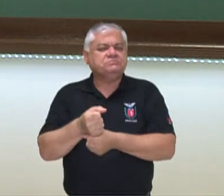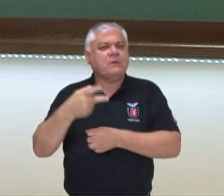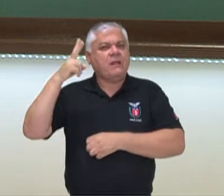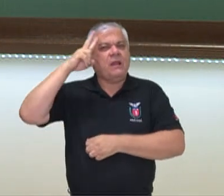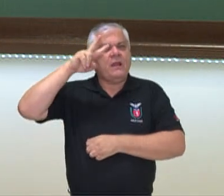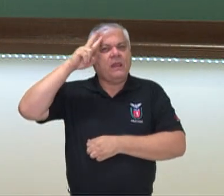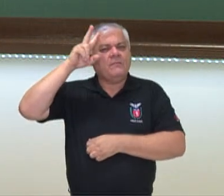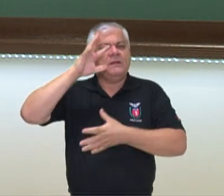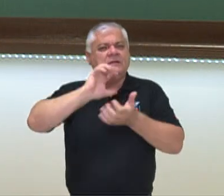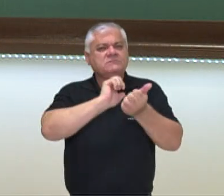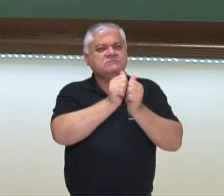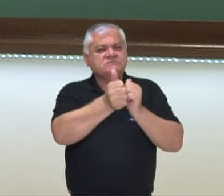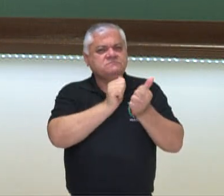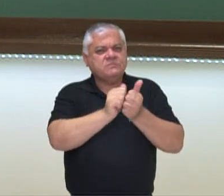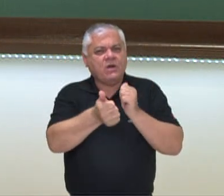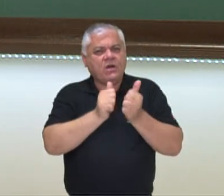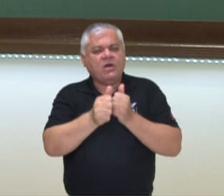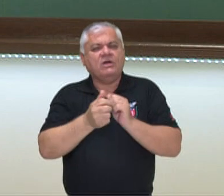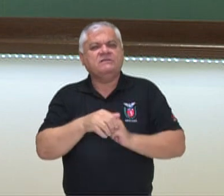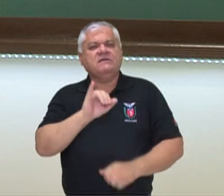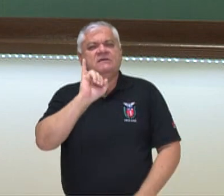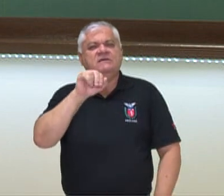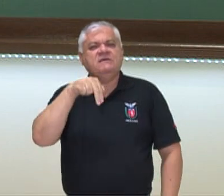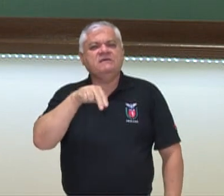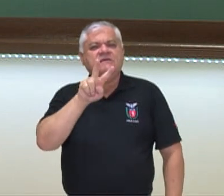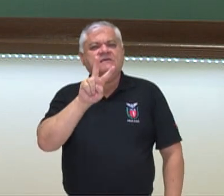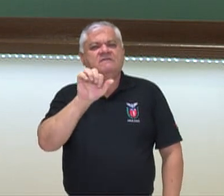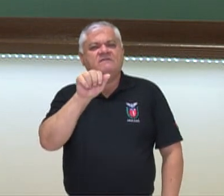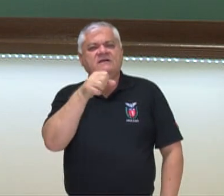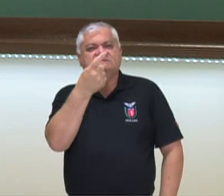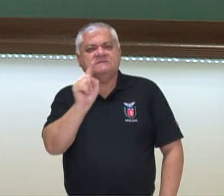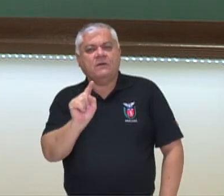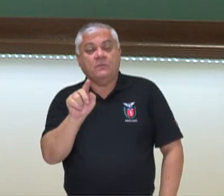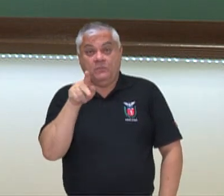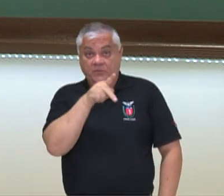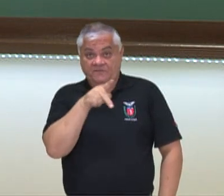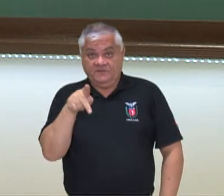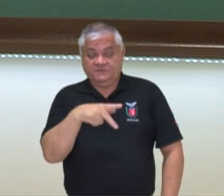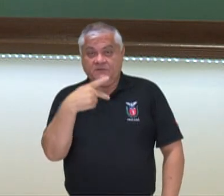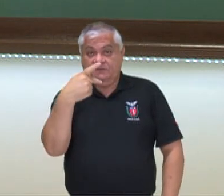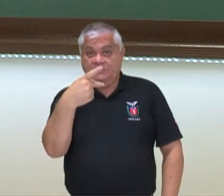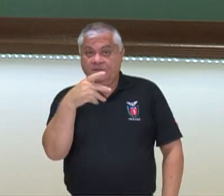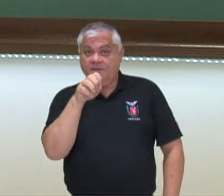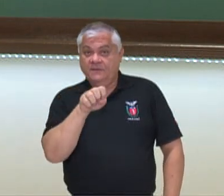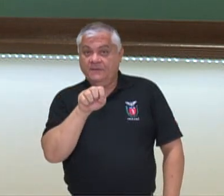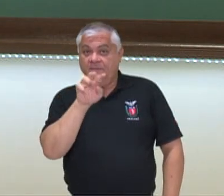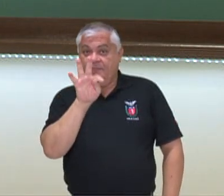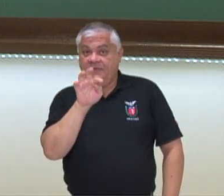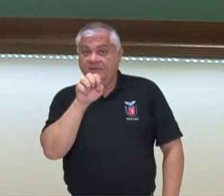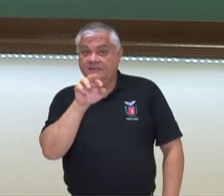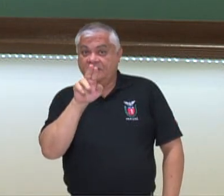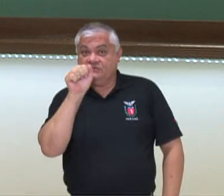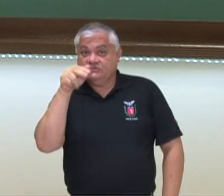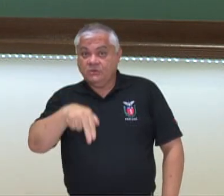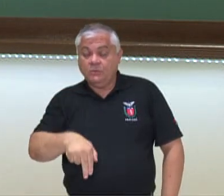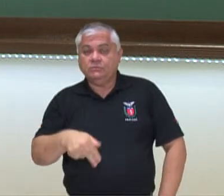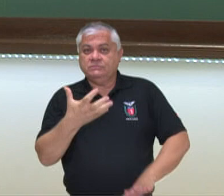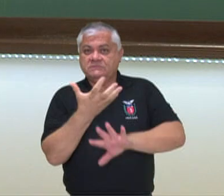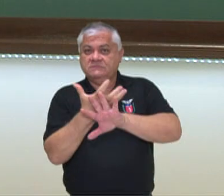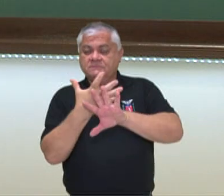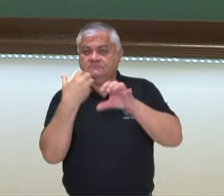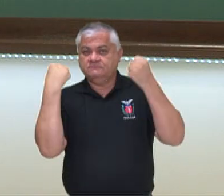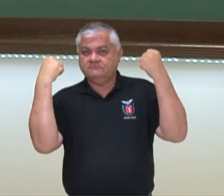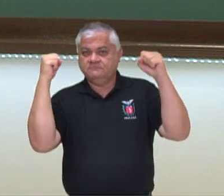dos esportes de invasão, tá? Eu sou o professor Peterson, da disciplina de Educação Física, e convido